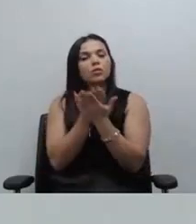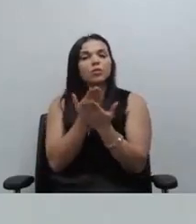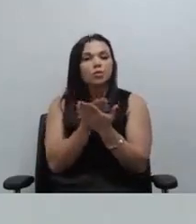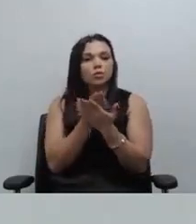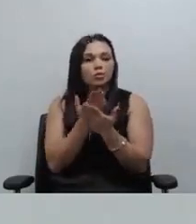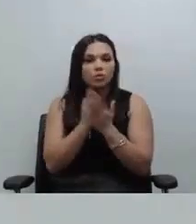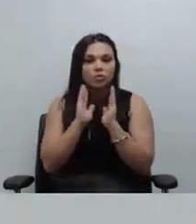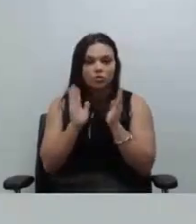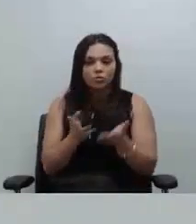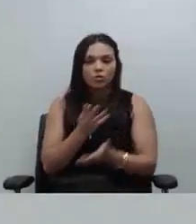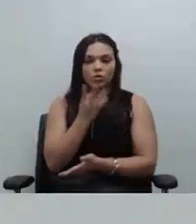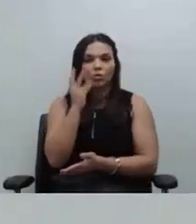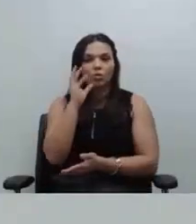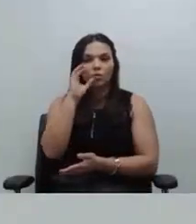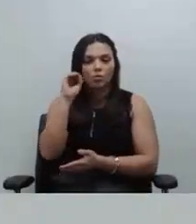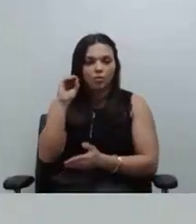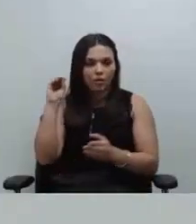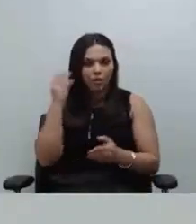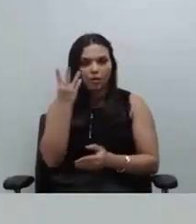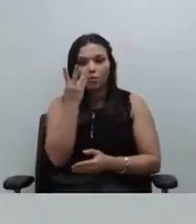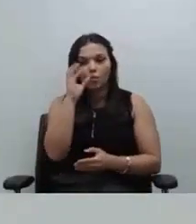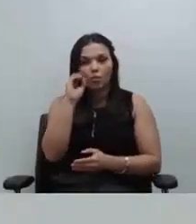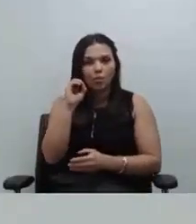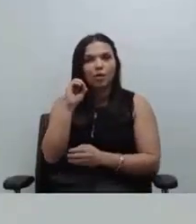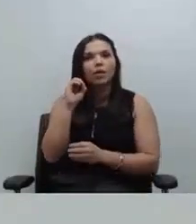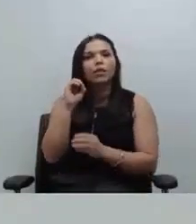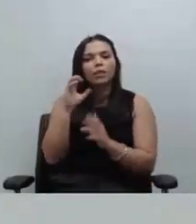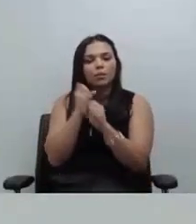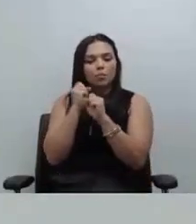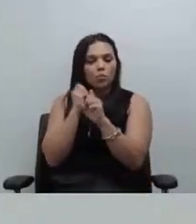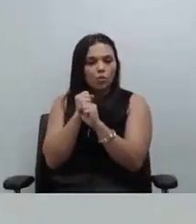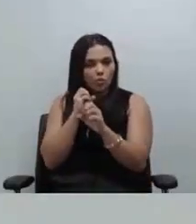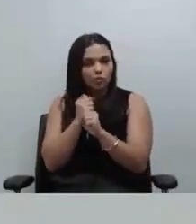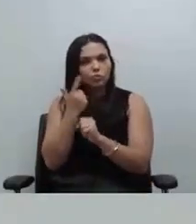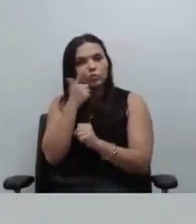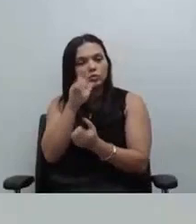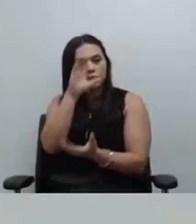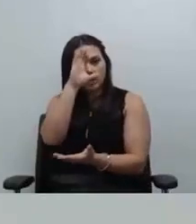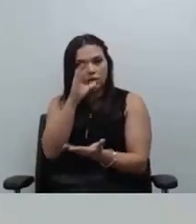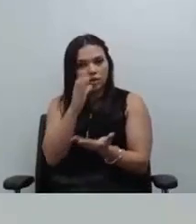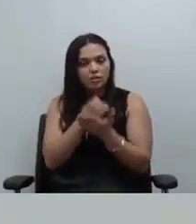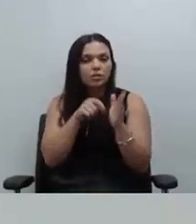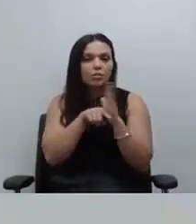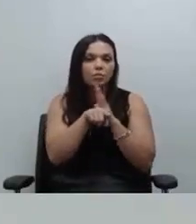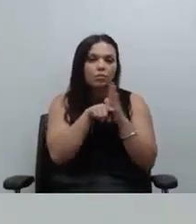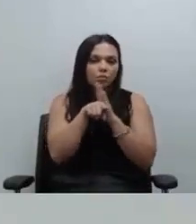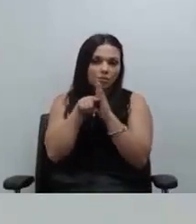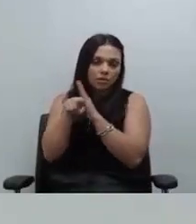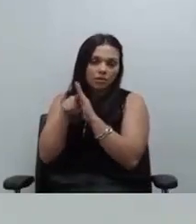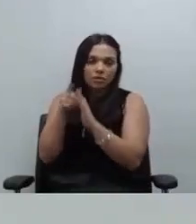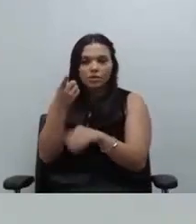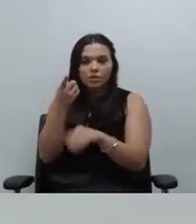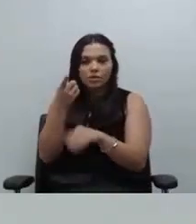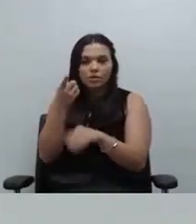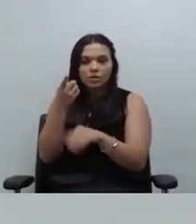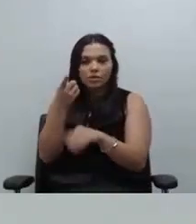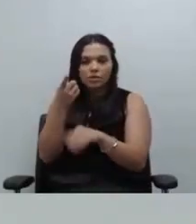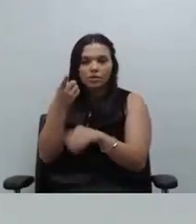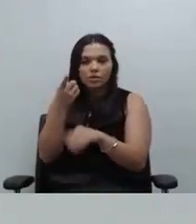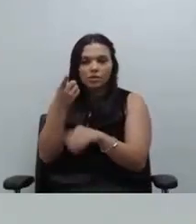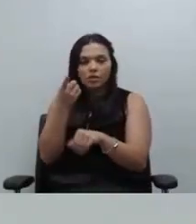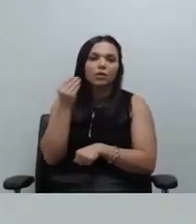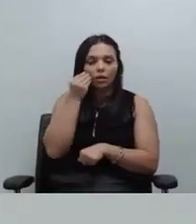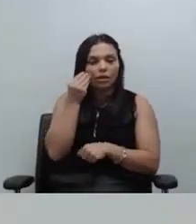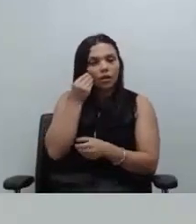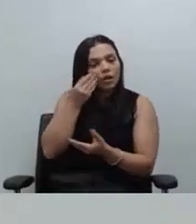40 créditos necessários para depósito da tese, restando a defensora apenas a parte da pesquisa e elaboração da tese de doutorado, a qual